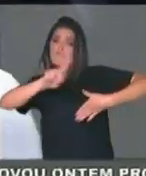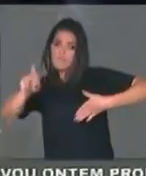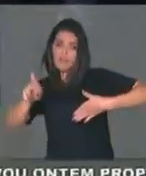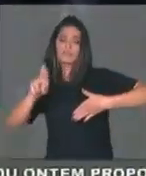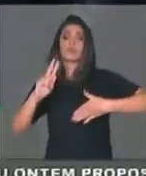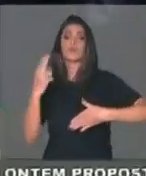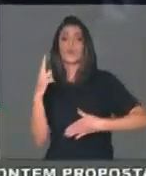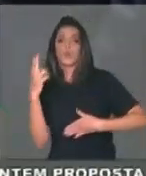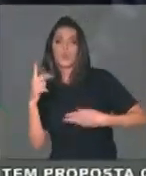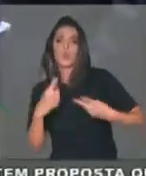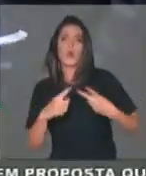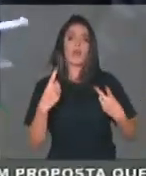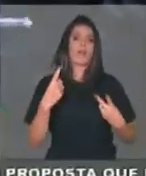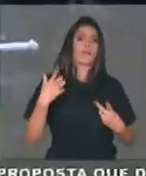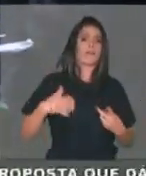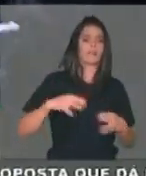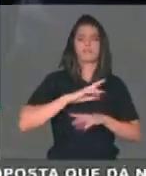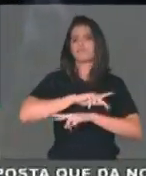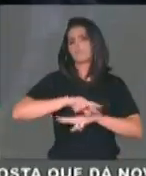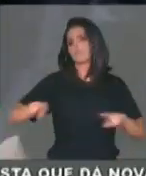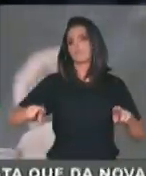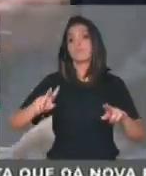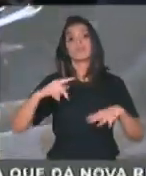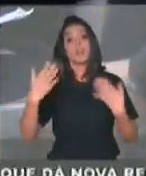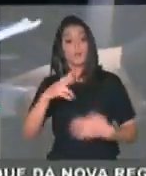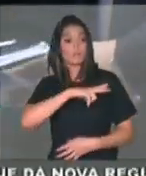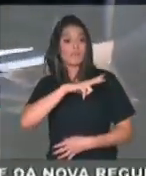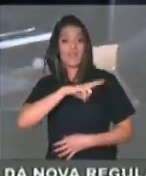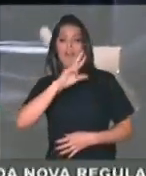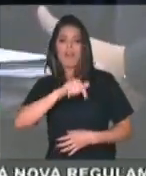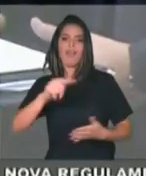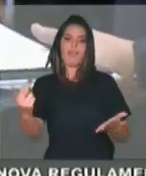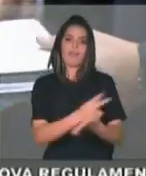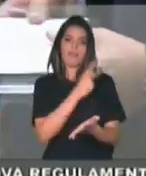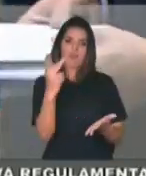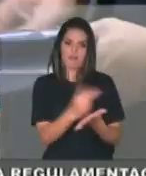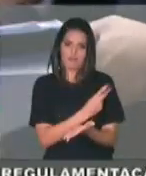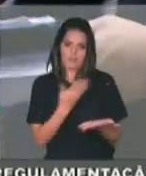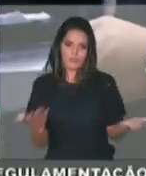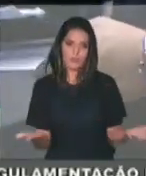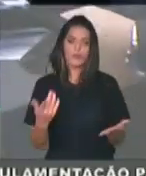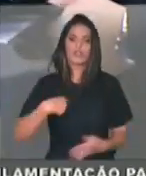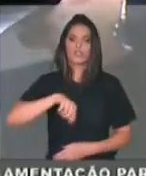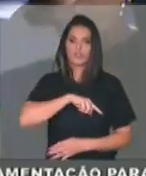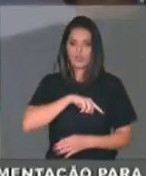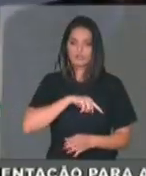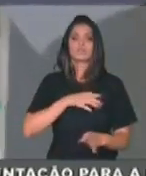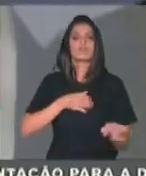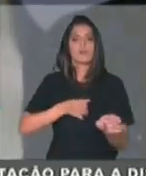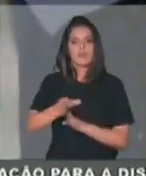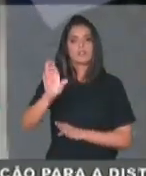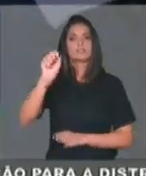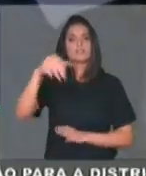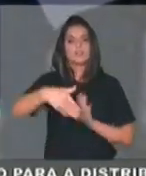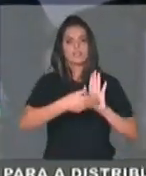razão pragmática, também é errado privatizar. Por isso, a oposição orienta o voto sim a favor da retirada de pauta. Obrigado.